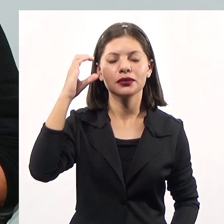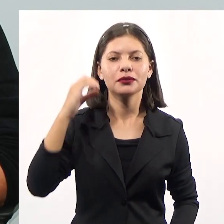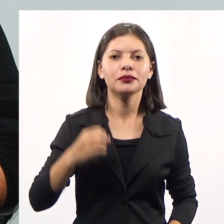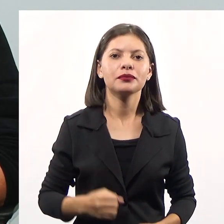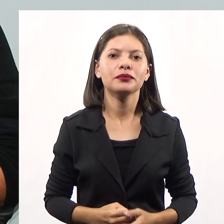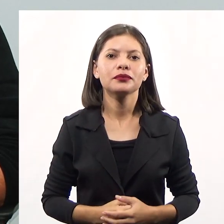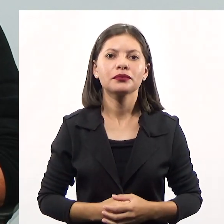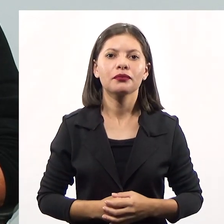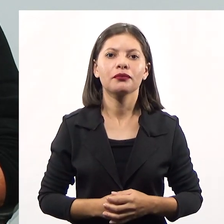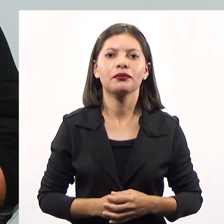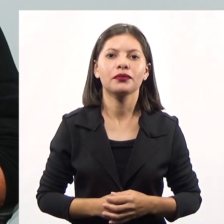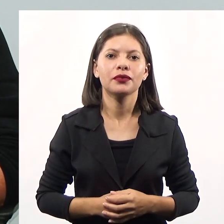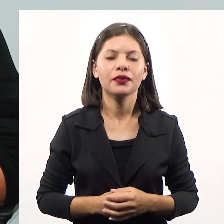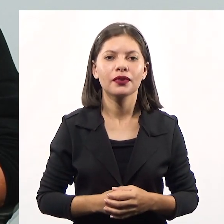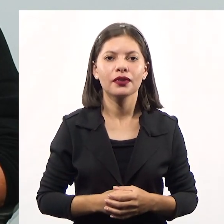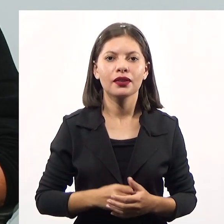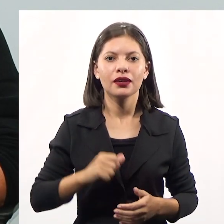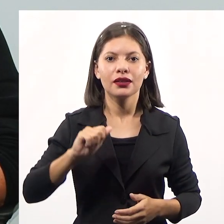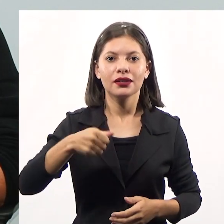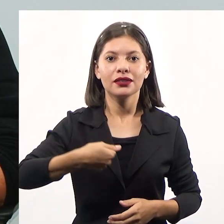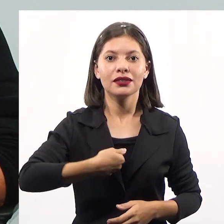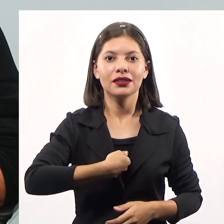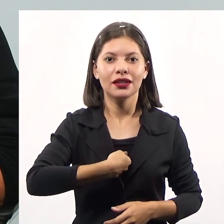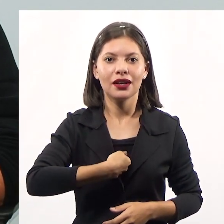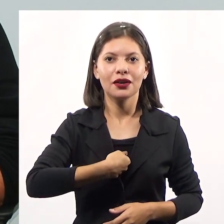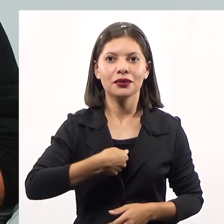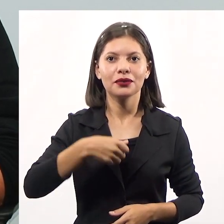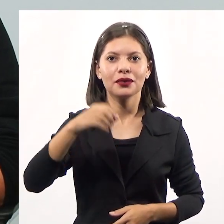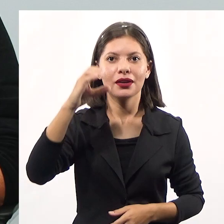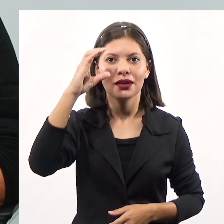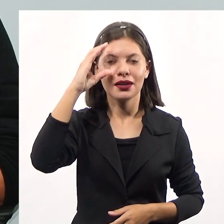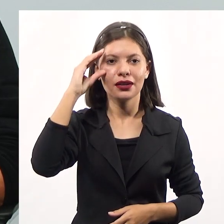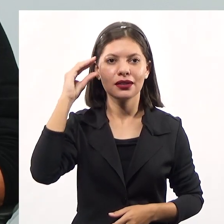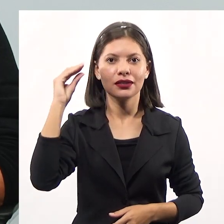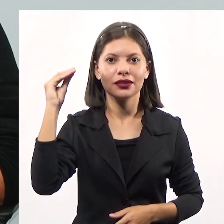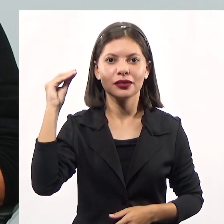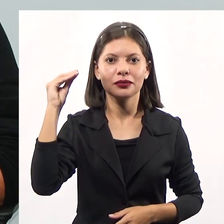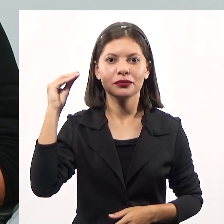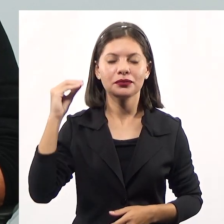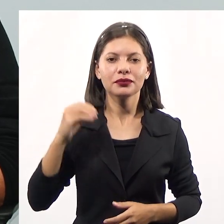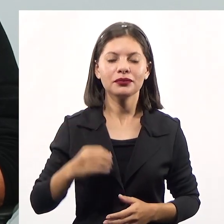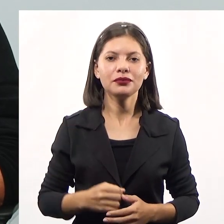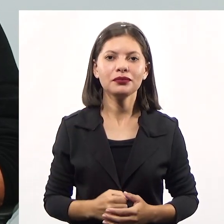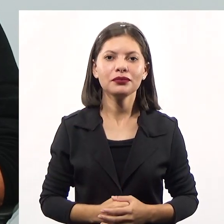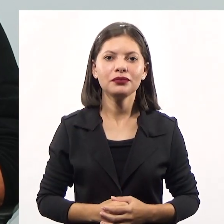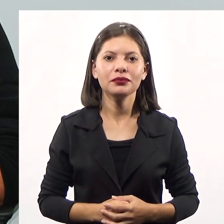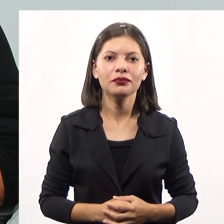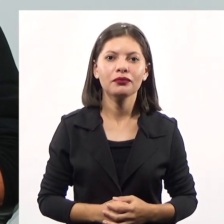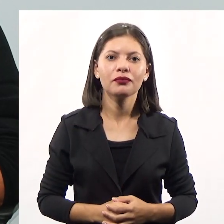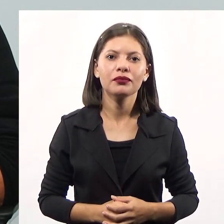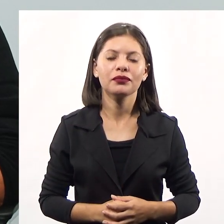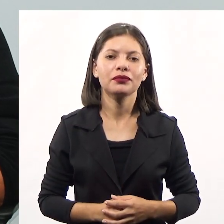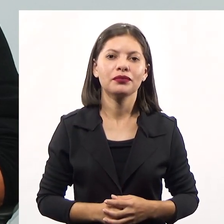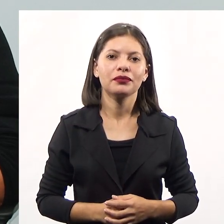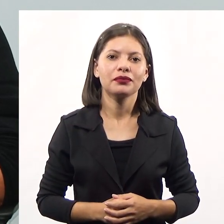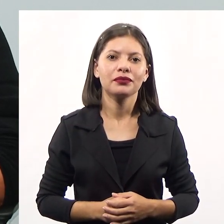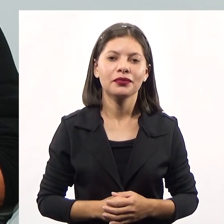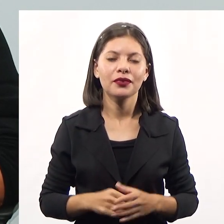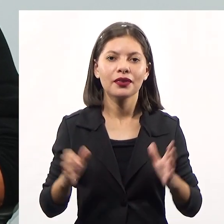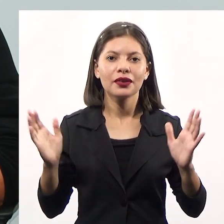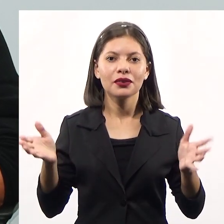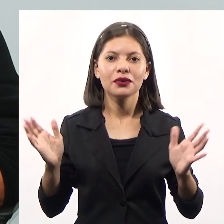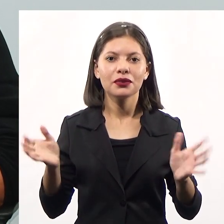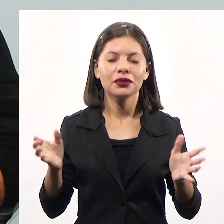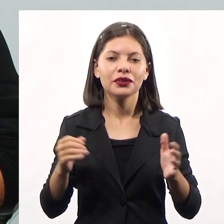dos ombros, o sinal que me identifica na comunidade surda é este, Cleo, né, de Cleonete,